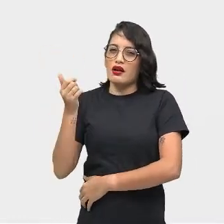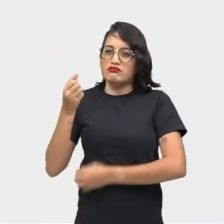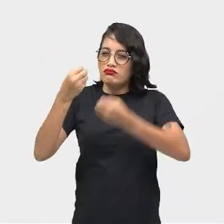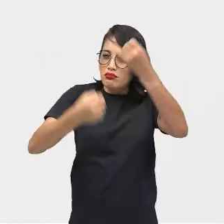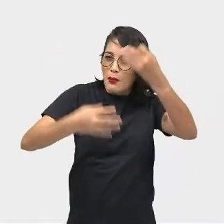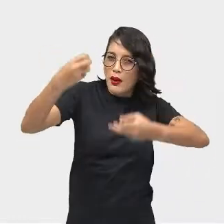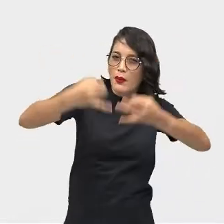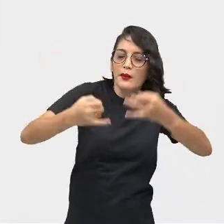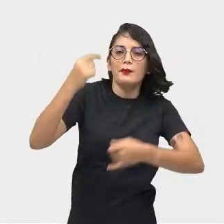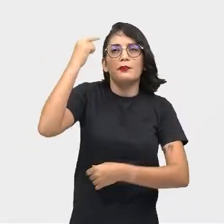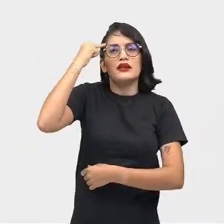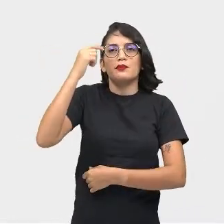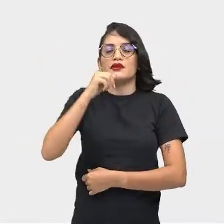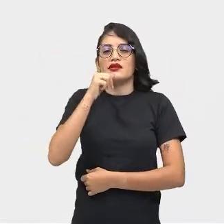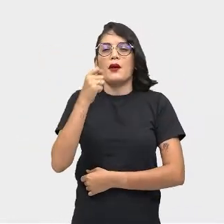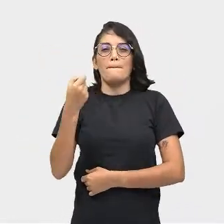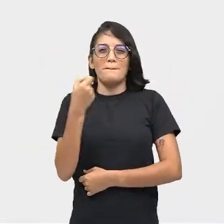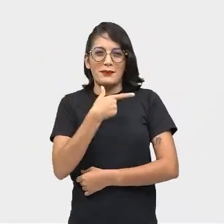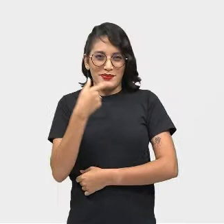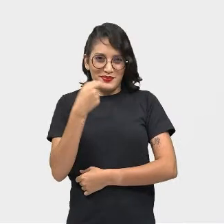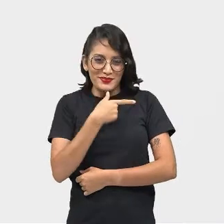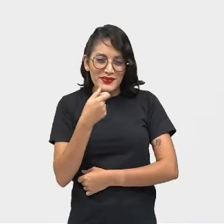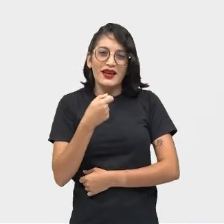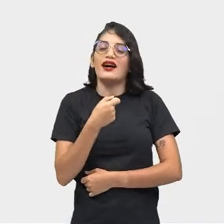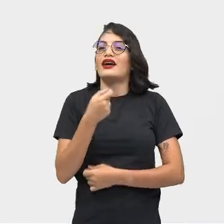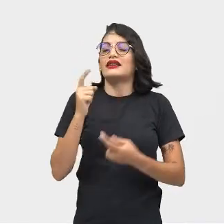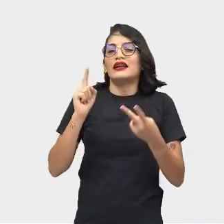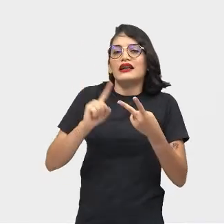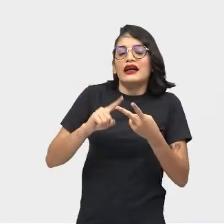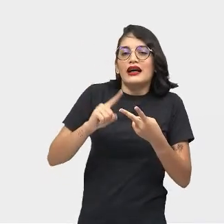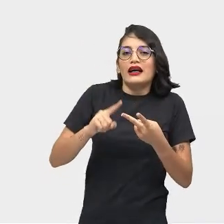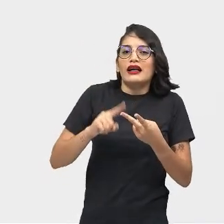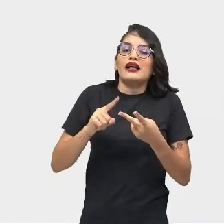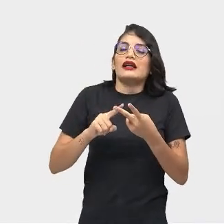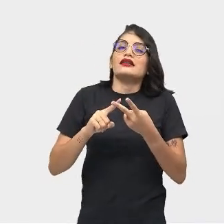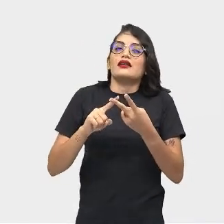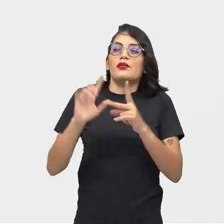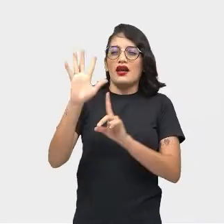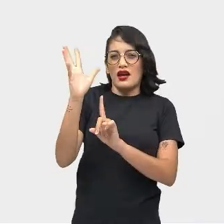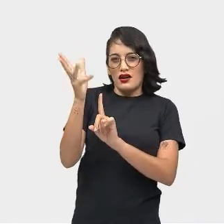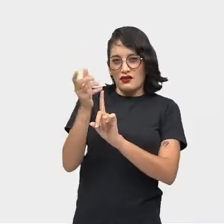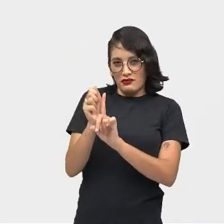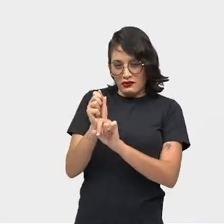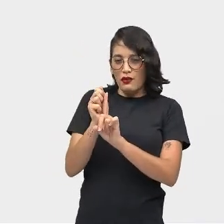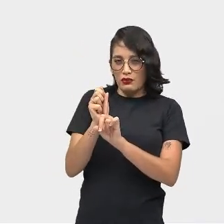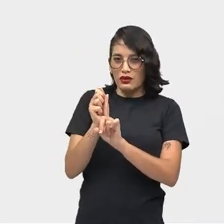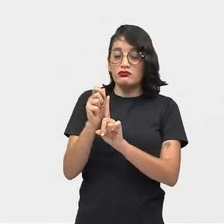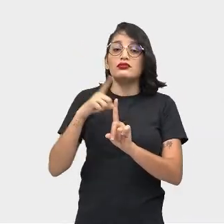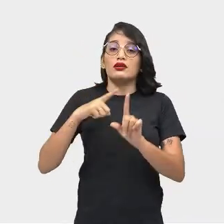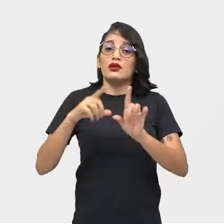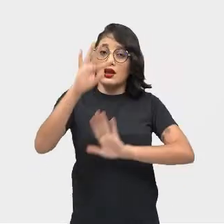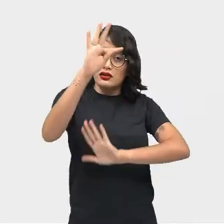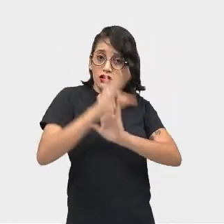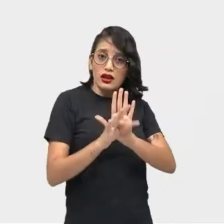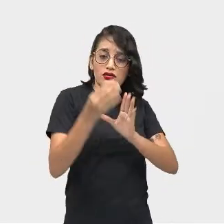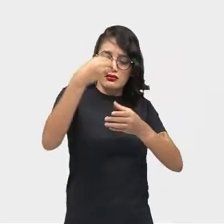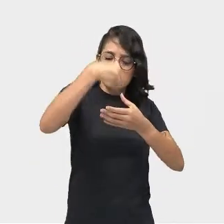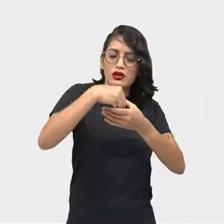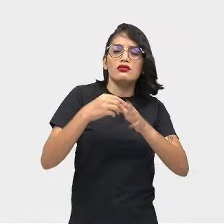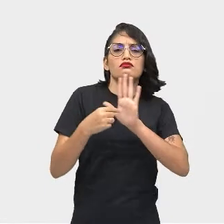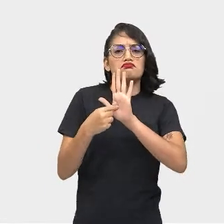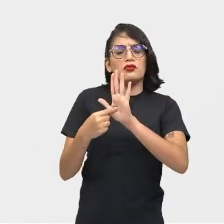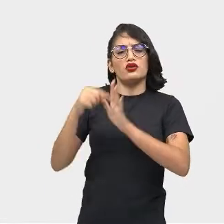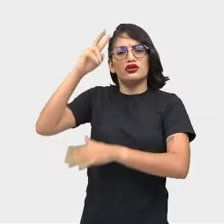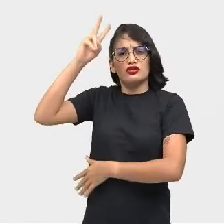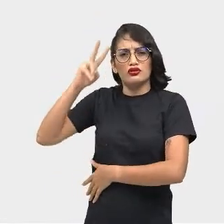pode pensar em uma piada, você pode pensar em uma fábula também. Então, textos que apresentam